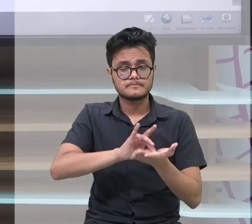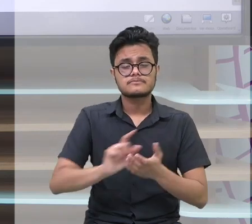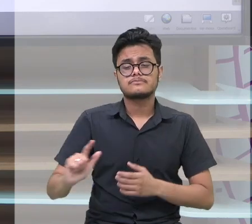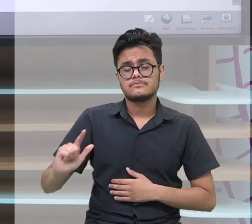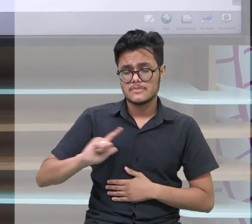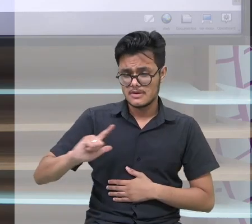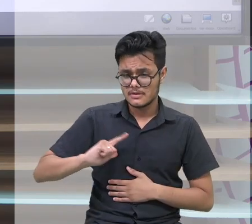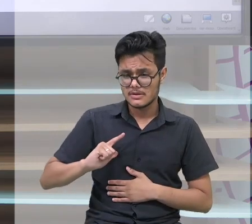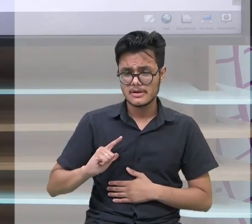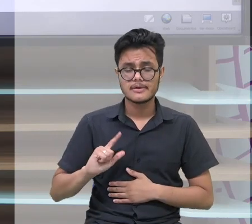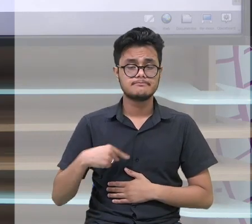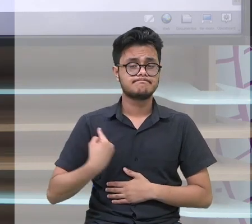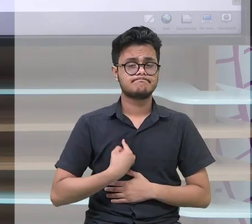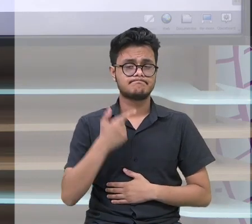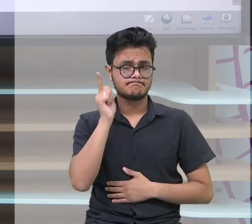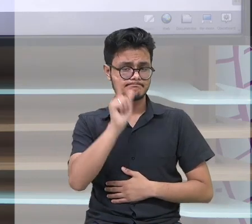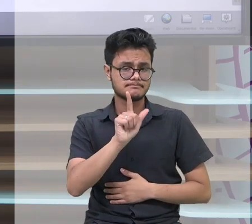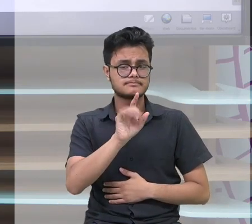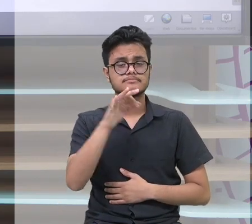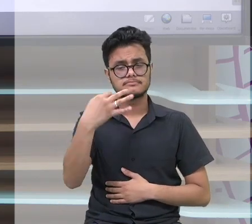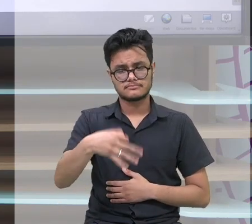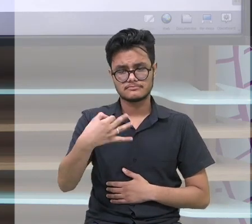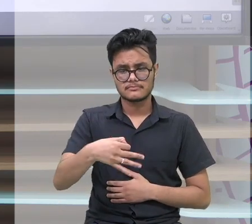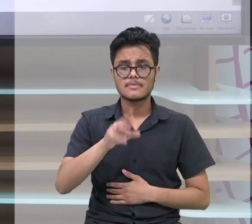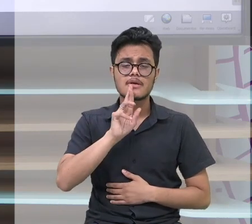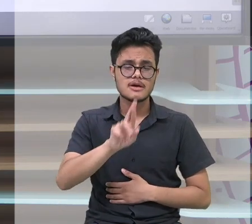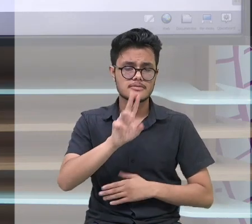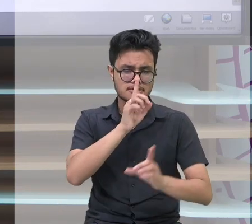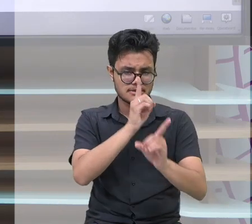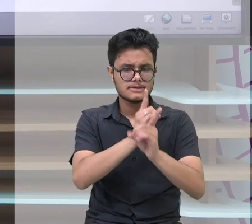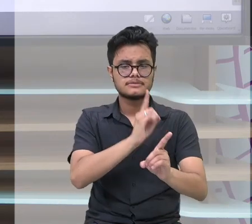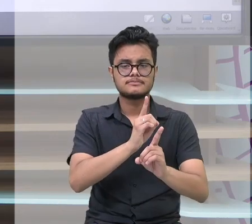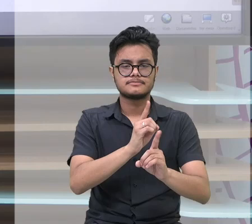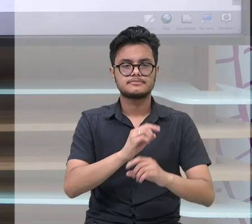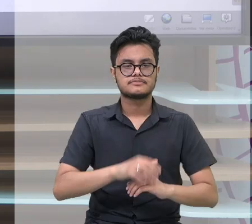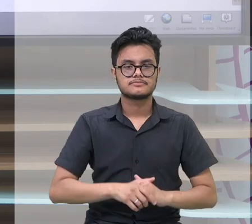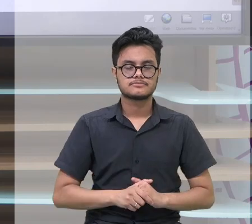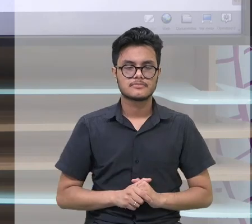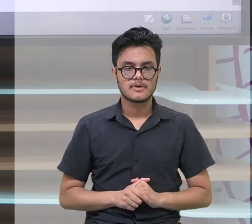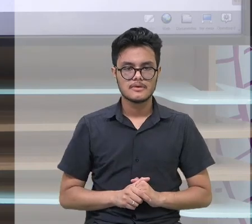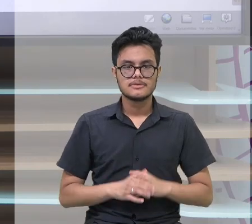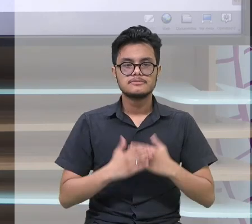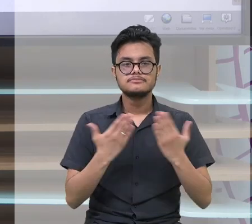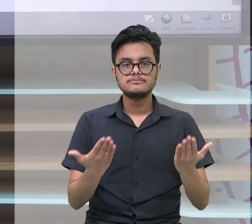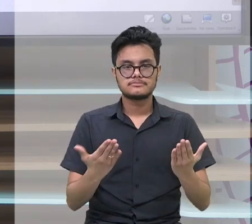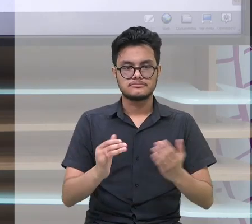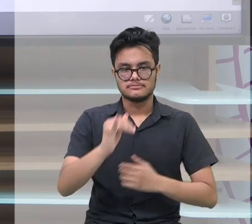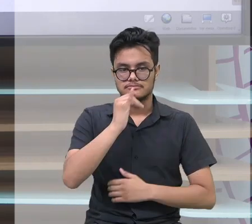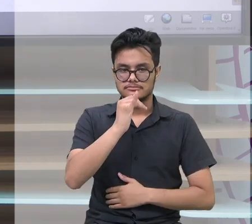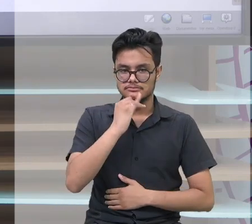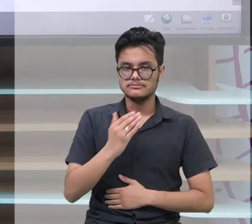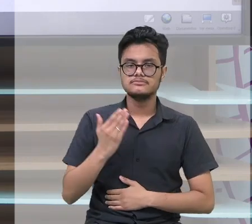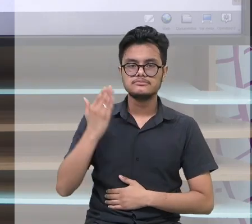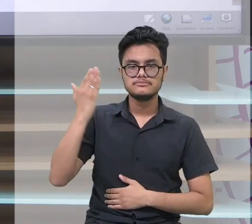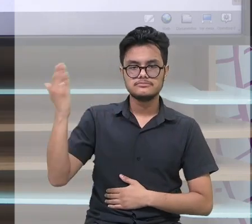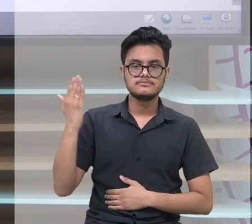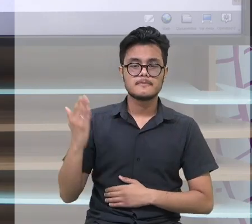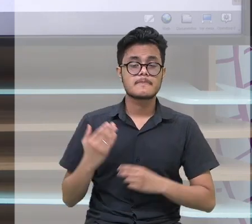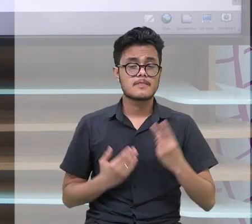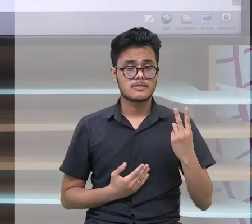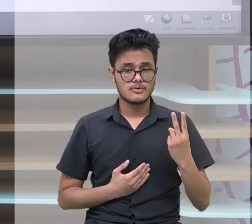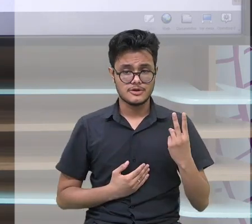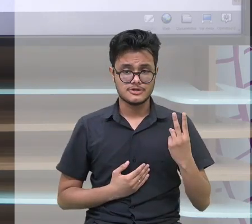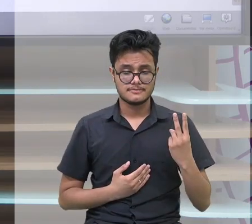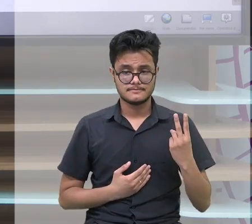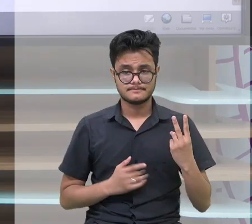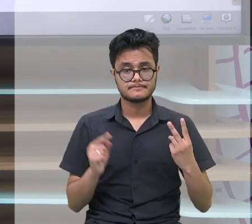consegue definir o valor que a gente está procurando. Observa que nesse caso aqui, ó, o valor que